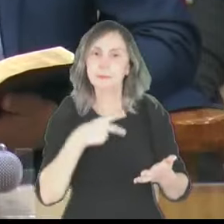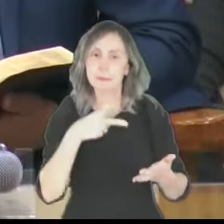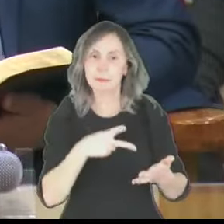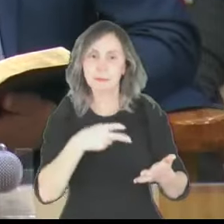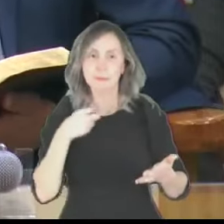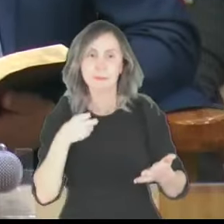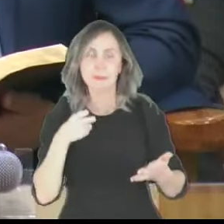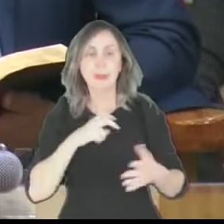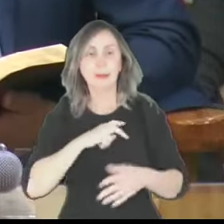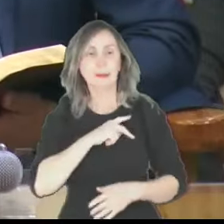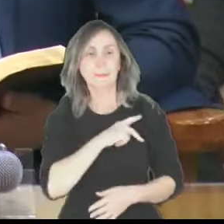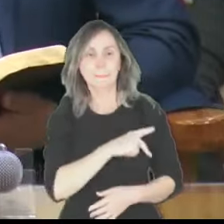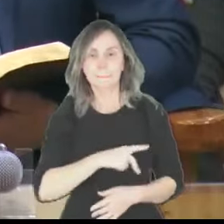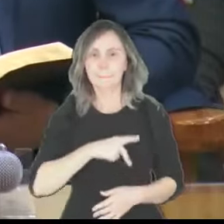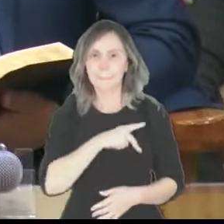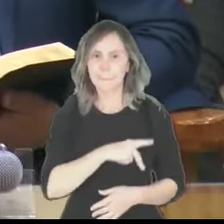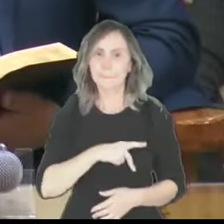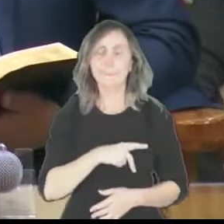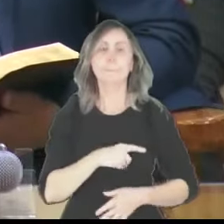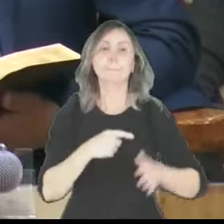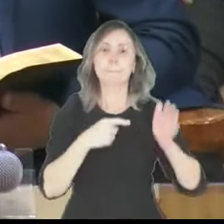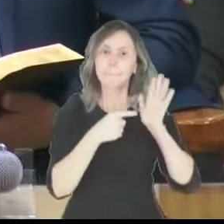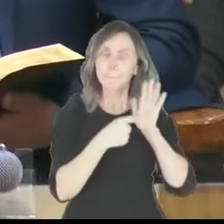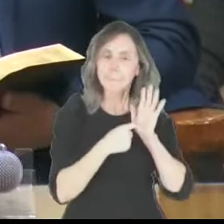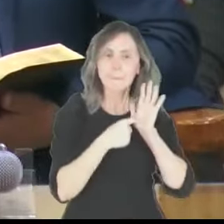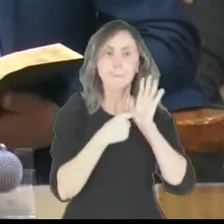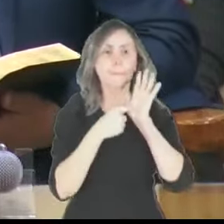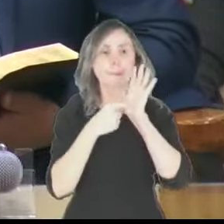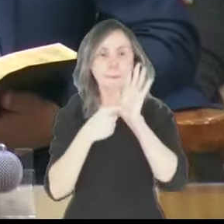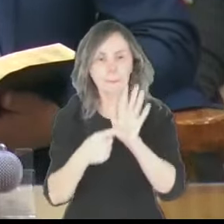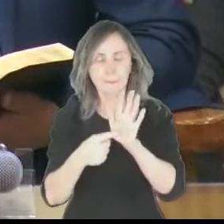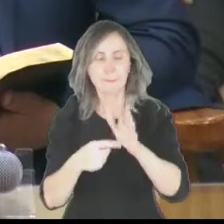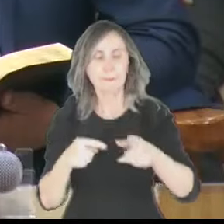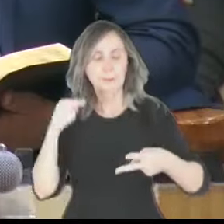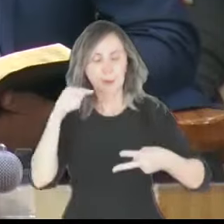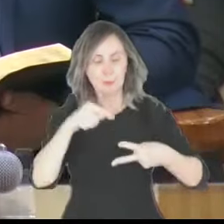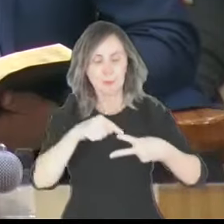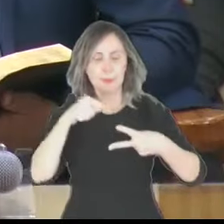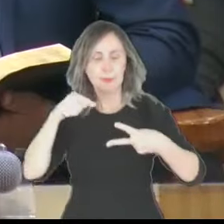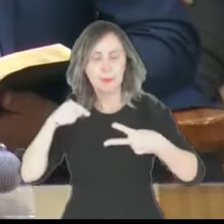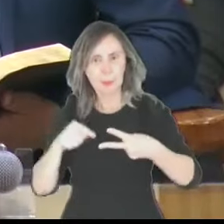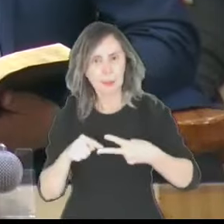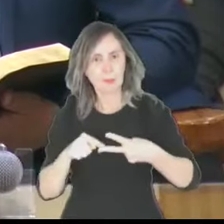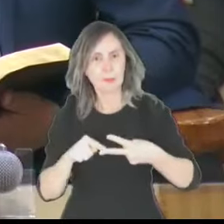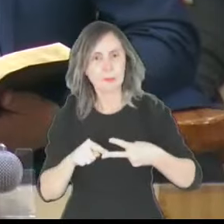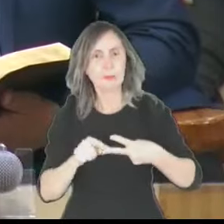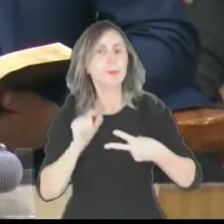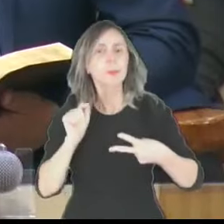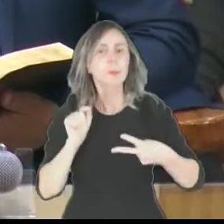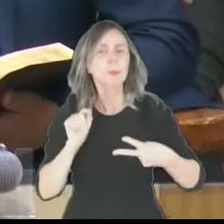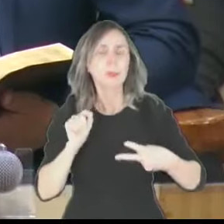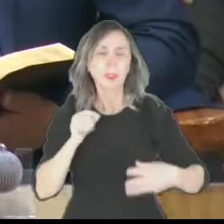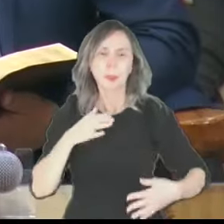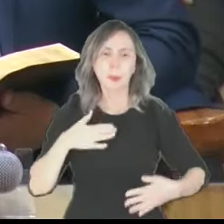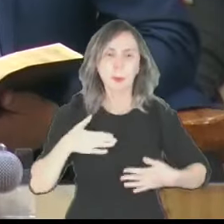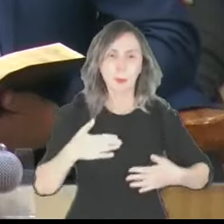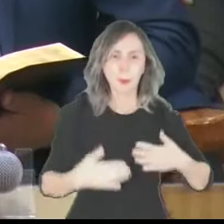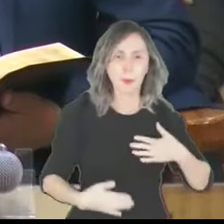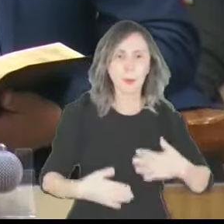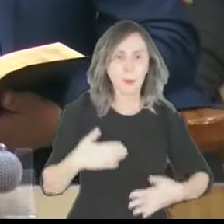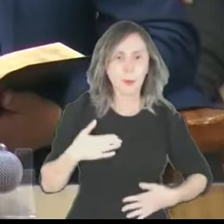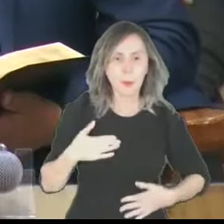Paulo, ele enfatiza duas coisas inseparáveis, o corpo e